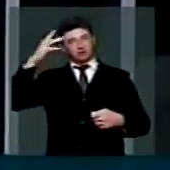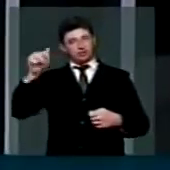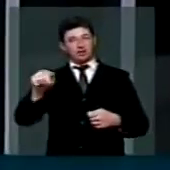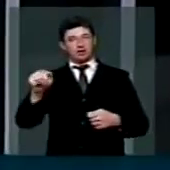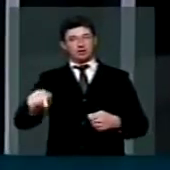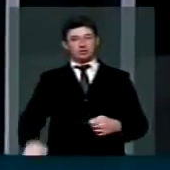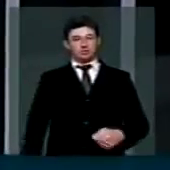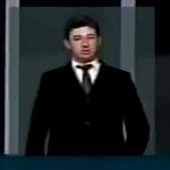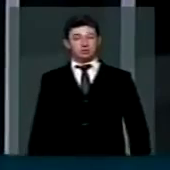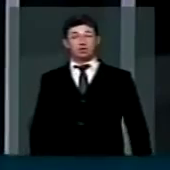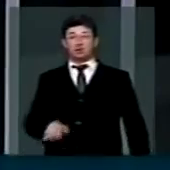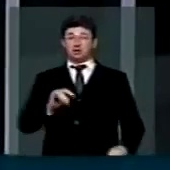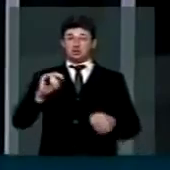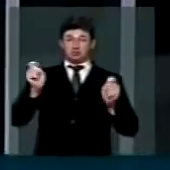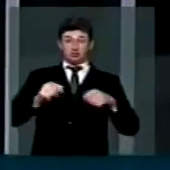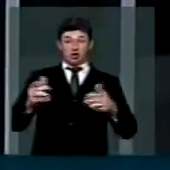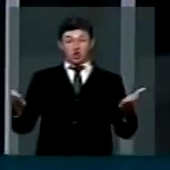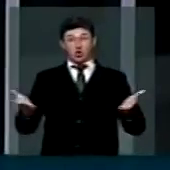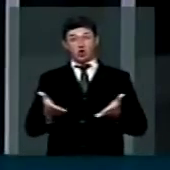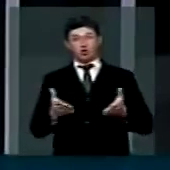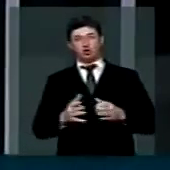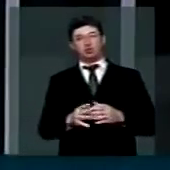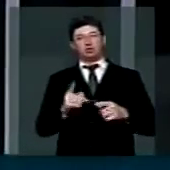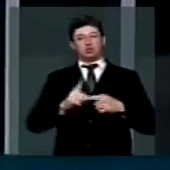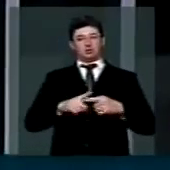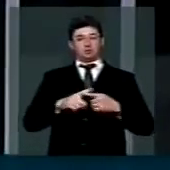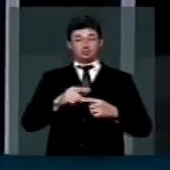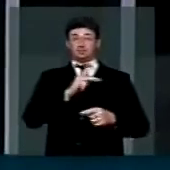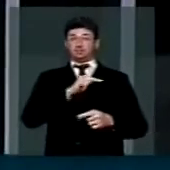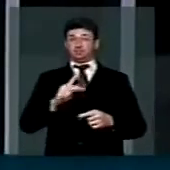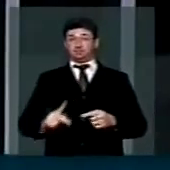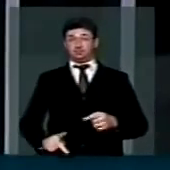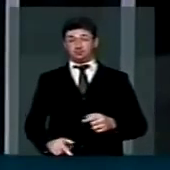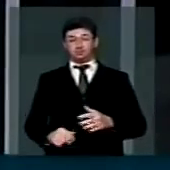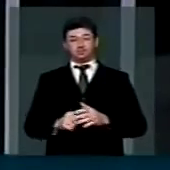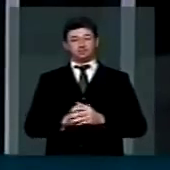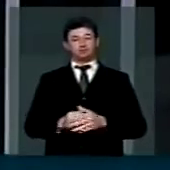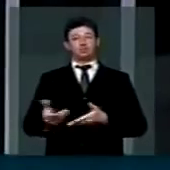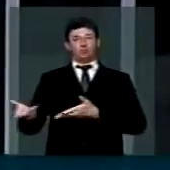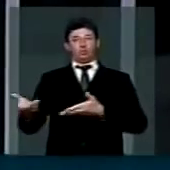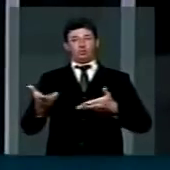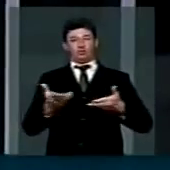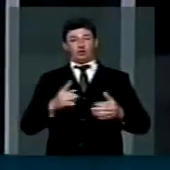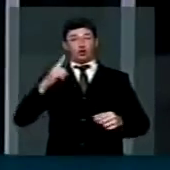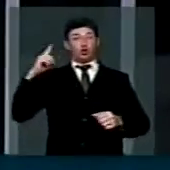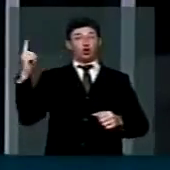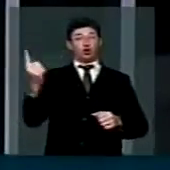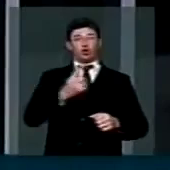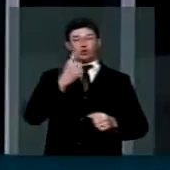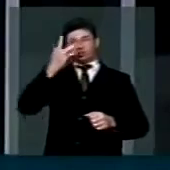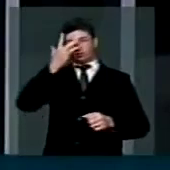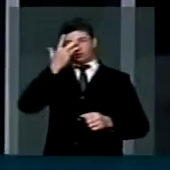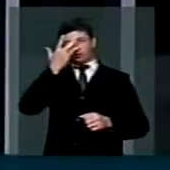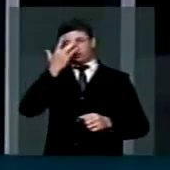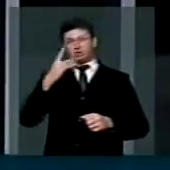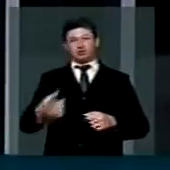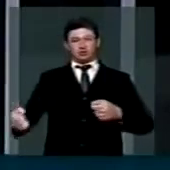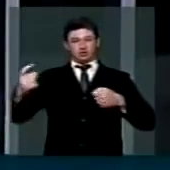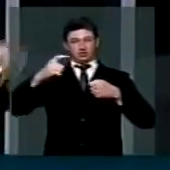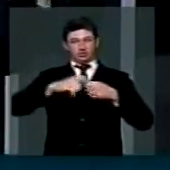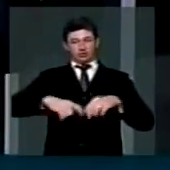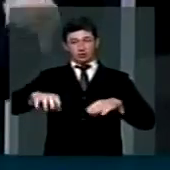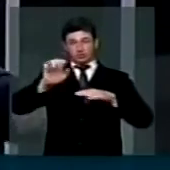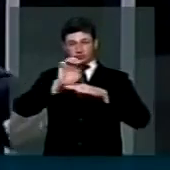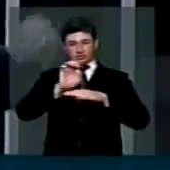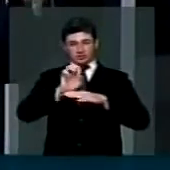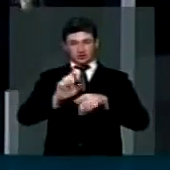isso e, se possível, hoje, porque o nosso presidente convidou todos que retornassem aos seus